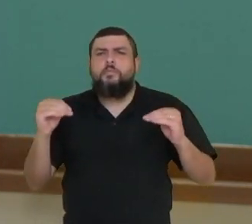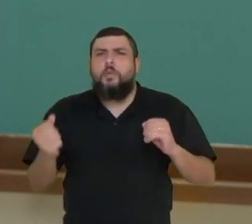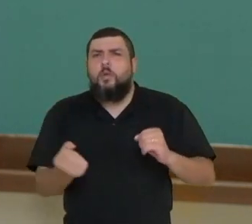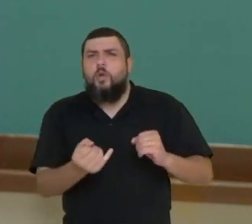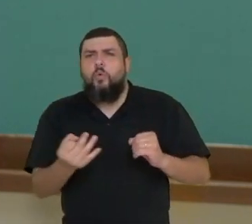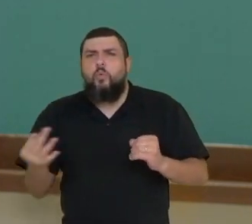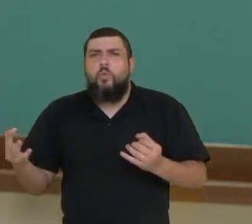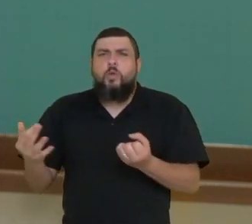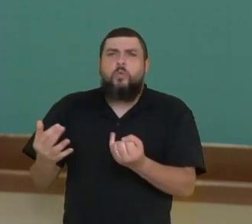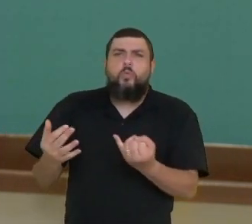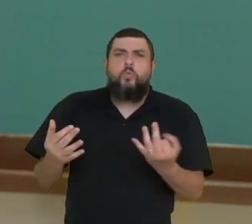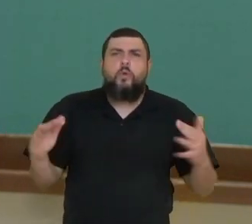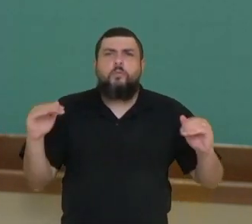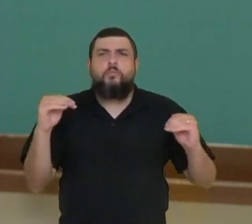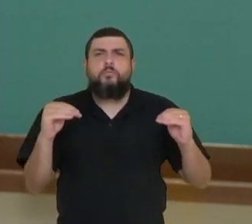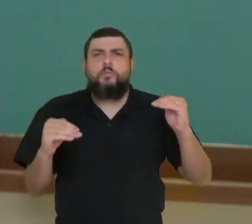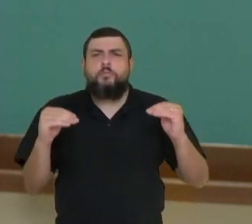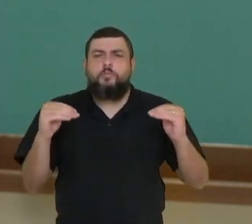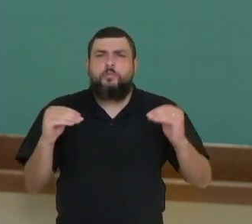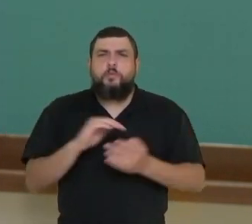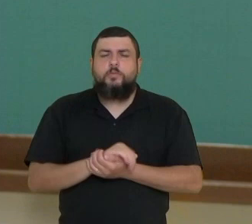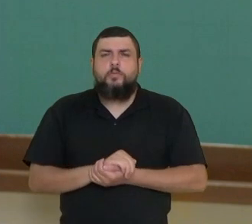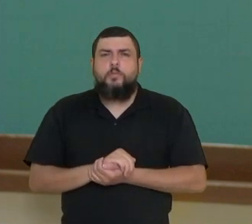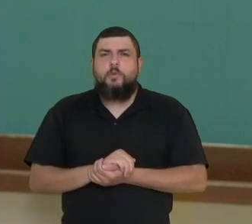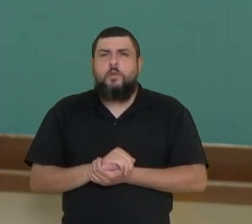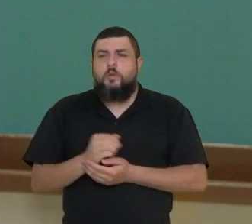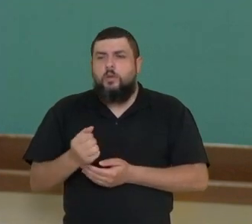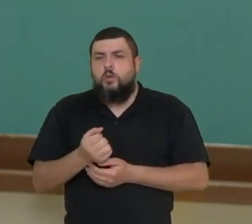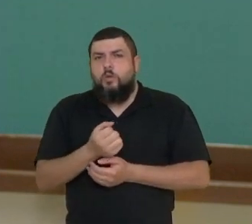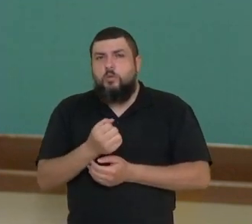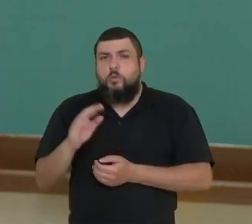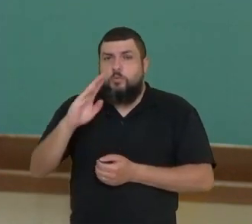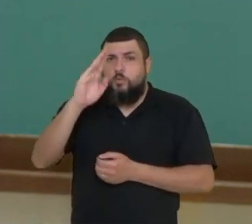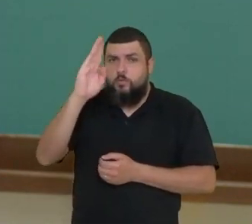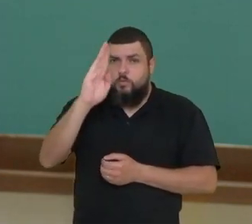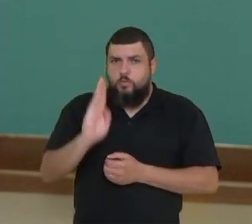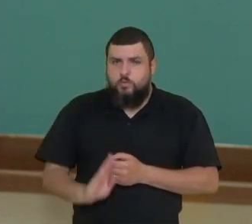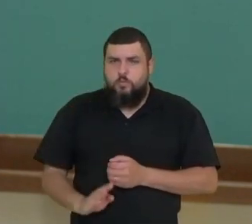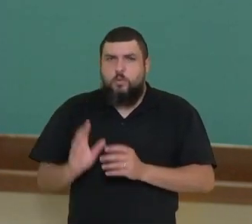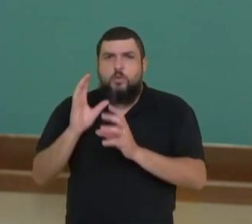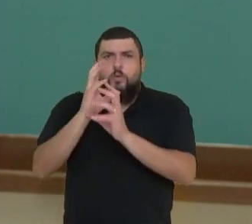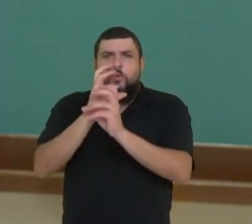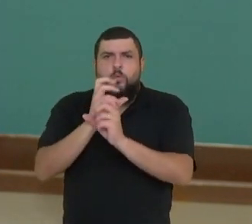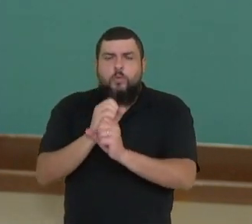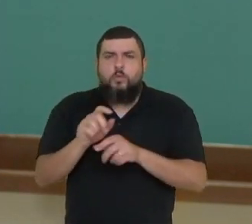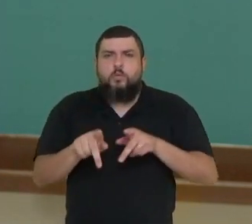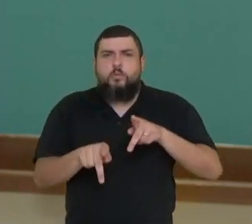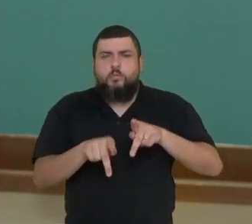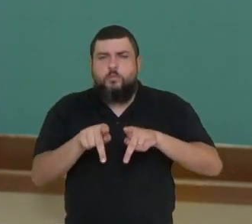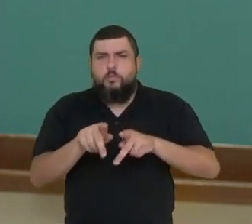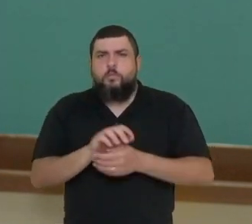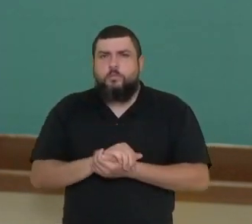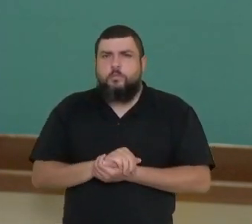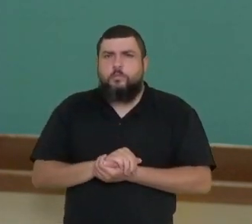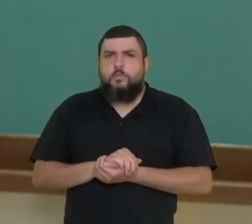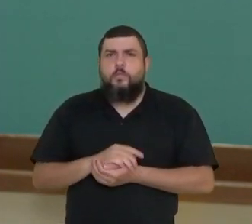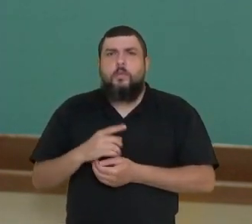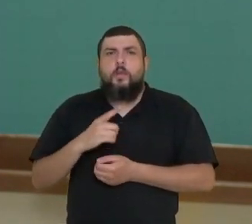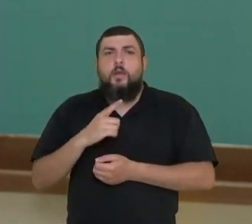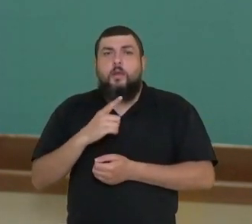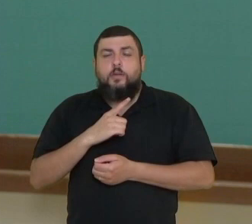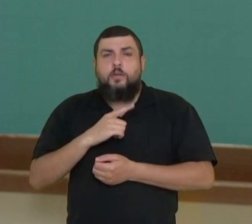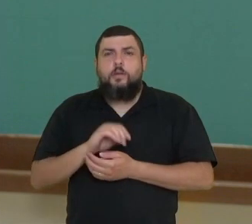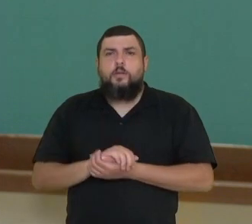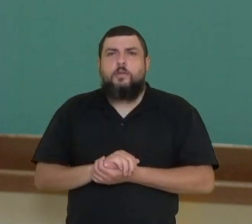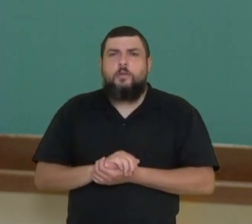isso. Então, a quantidade de indígenas na população brasileira, e aqui a ressalva, incluindo